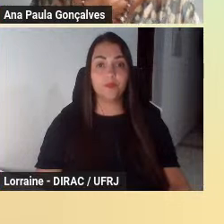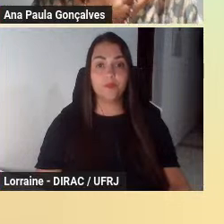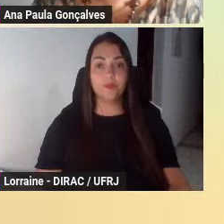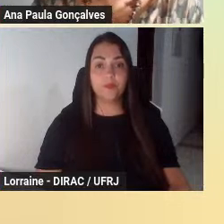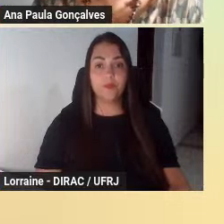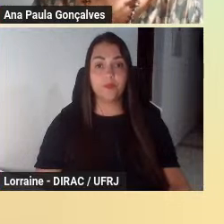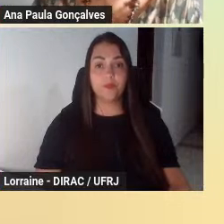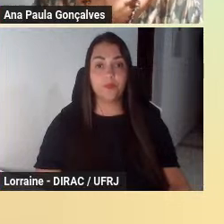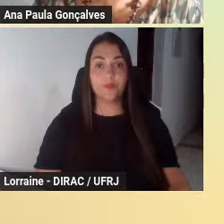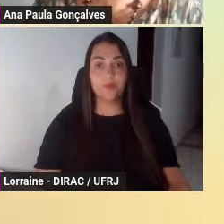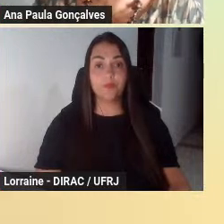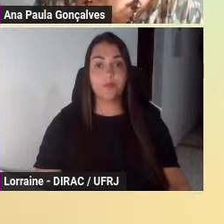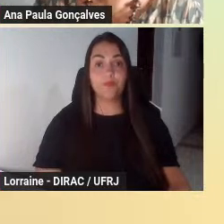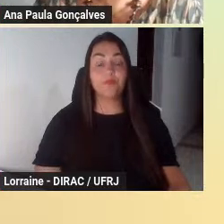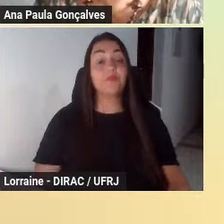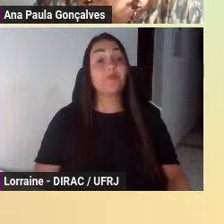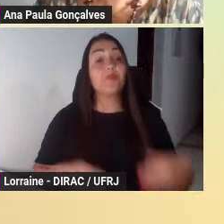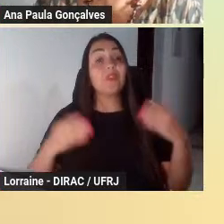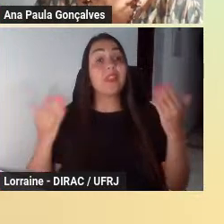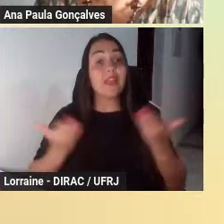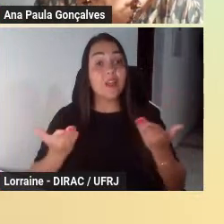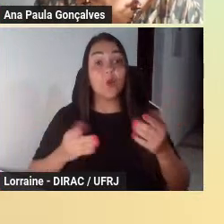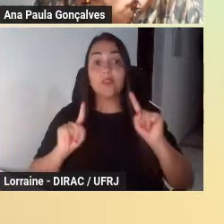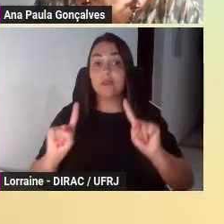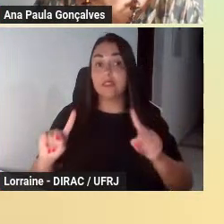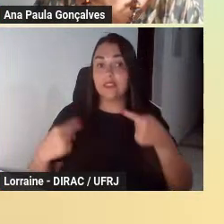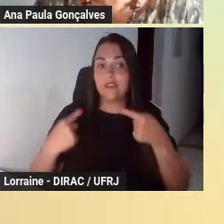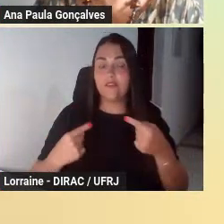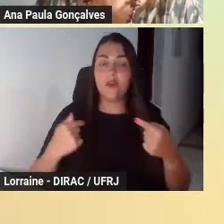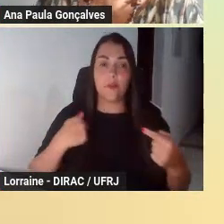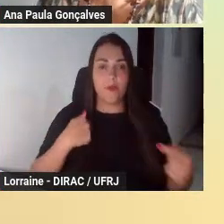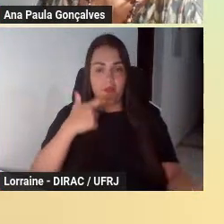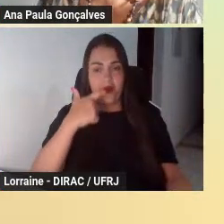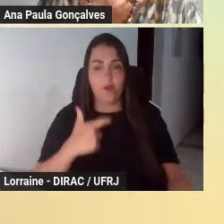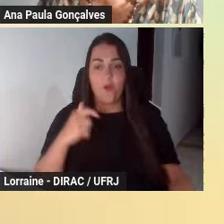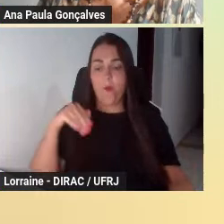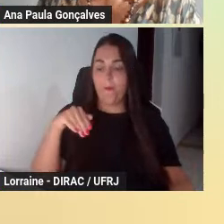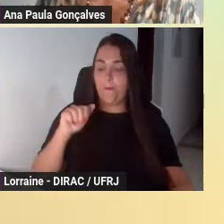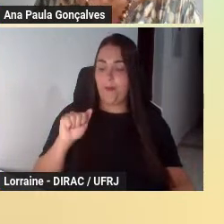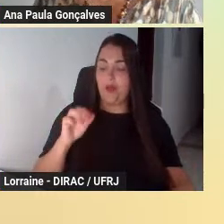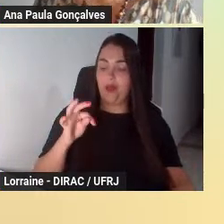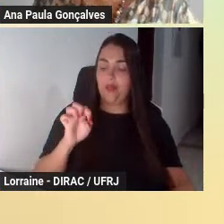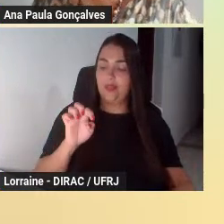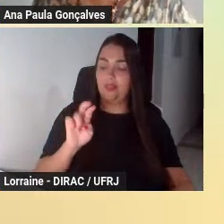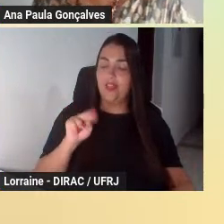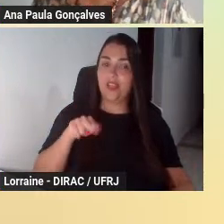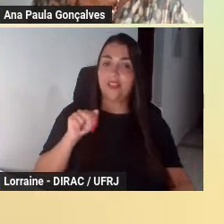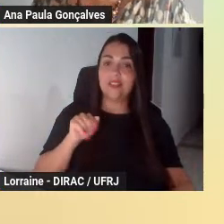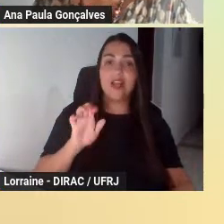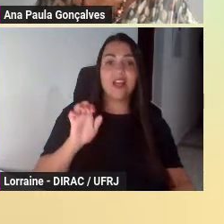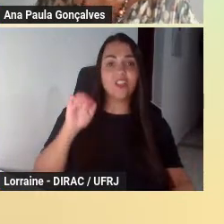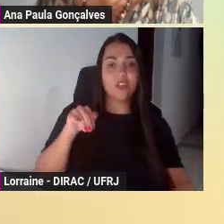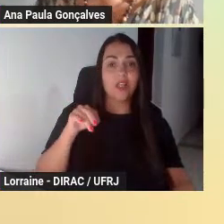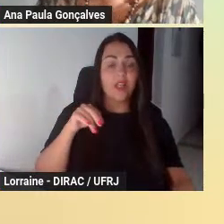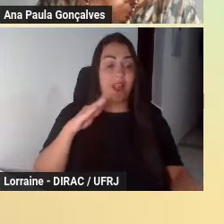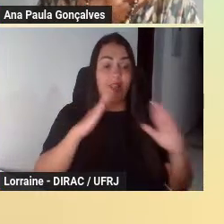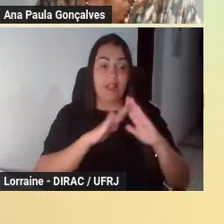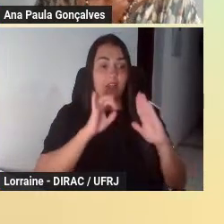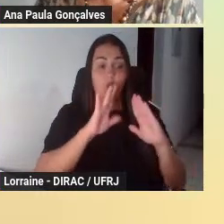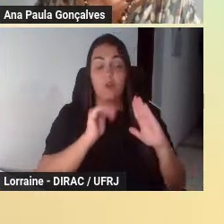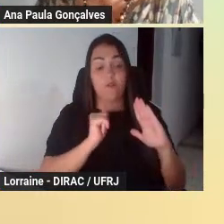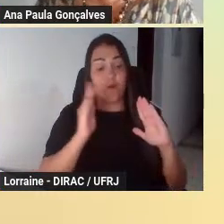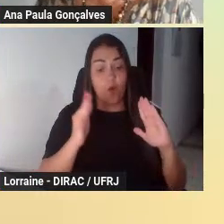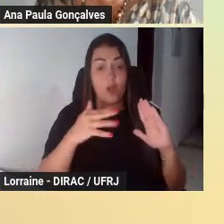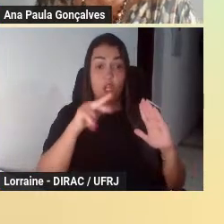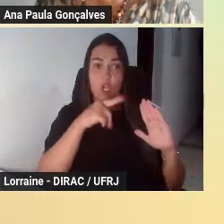Eu agora estou com esse desafio. A minha maternagem agora, ela vai para além da minha casa. Eu maternei quando meu irmão nasceu.